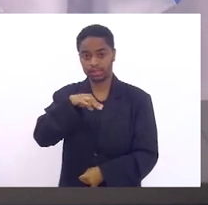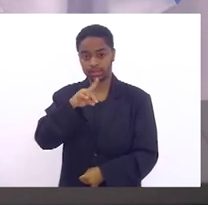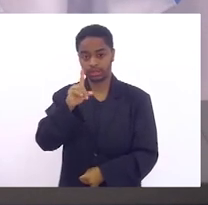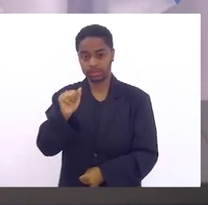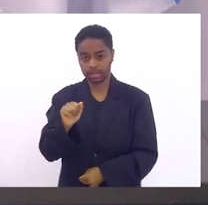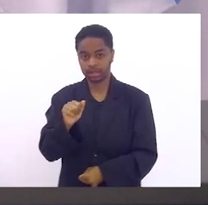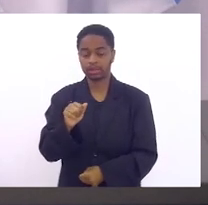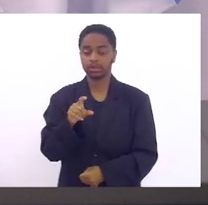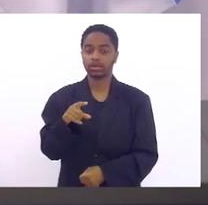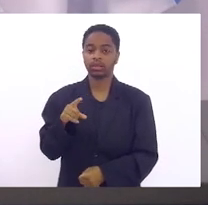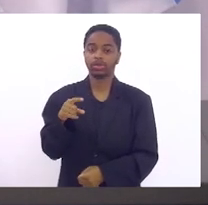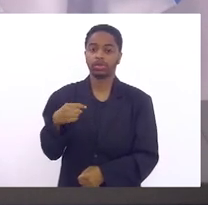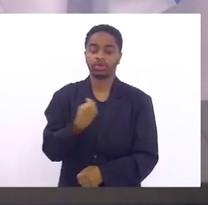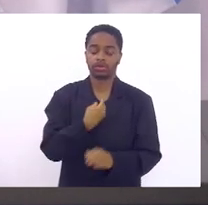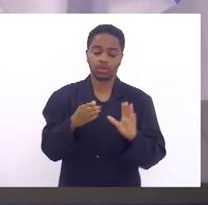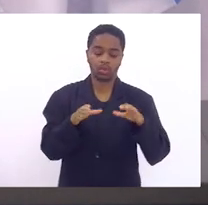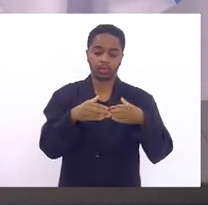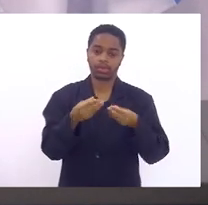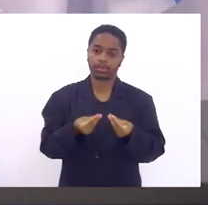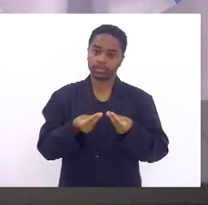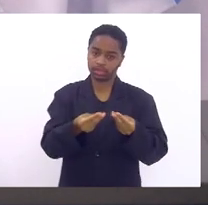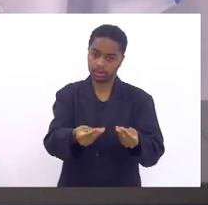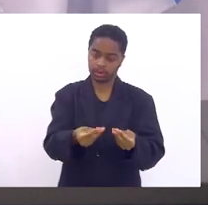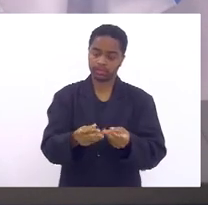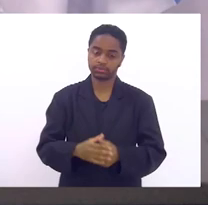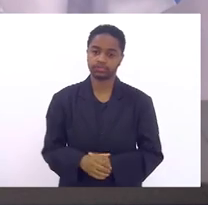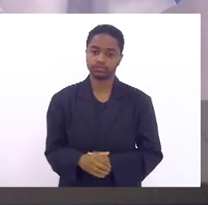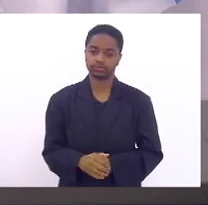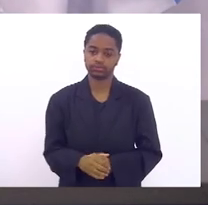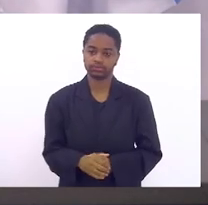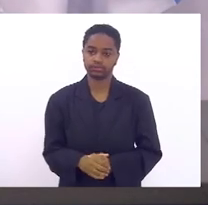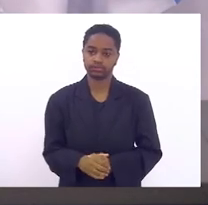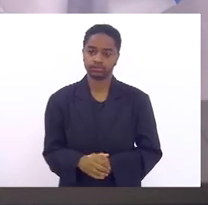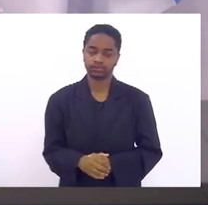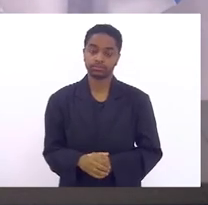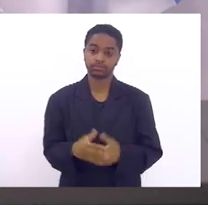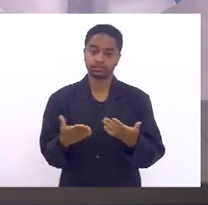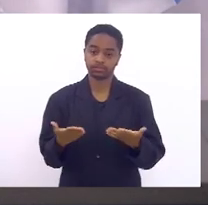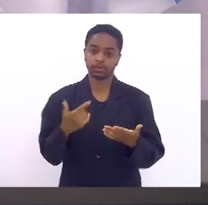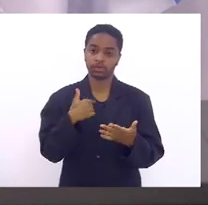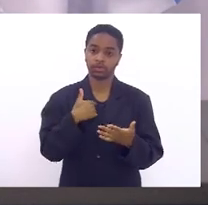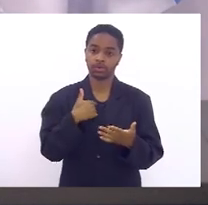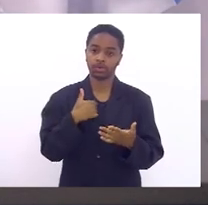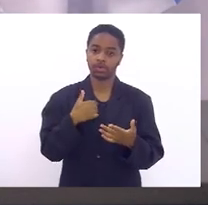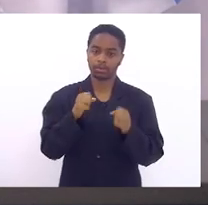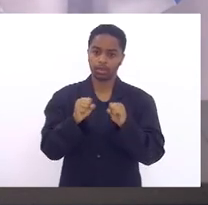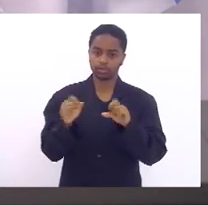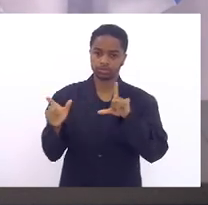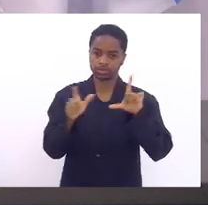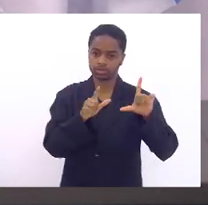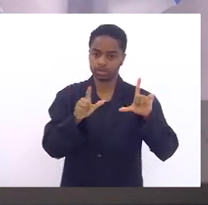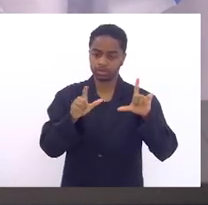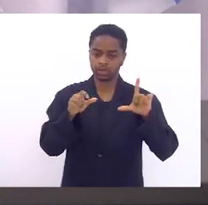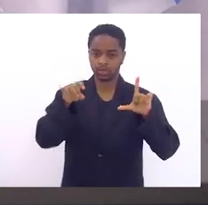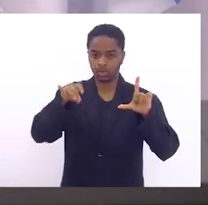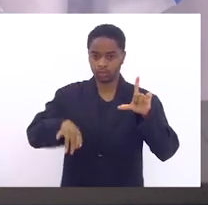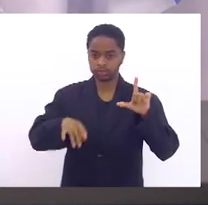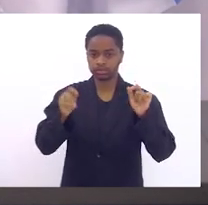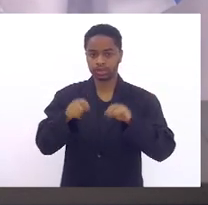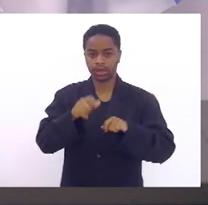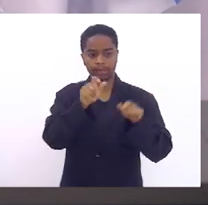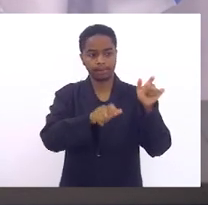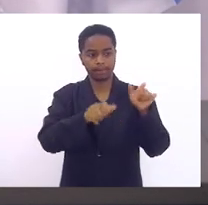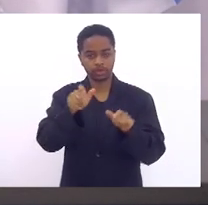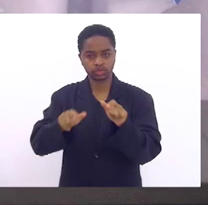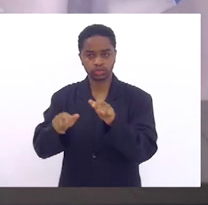de defesa dos direitos da mulher e aí esse é um pouco pode botar o último slide pro pessoal de casa ter